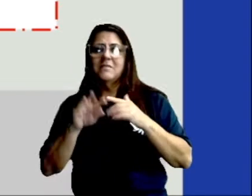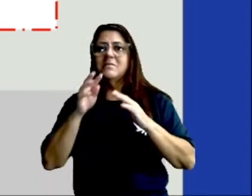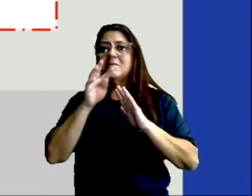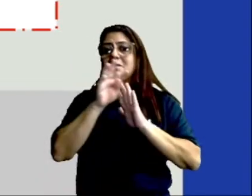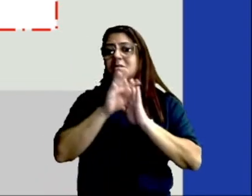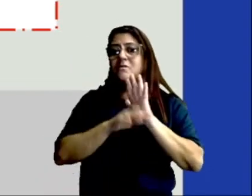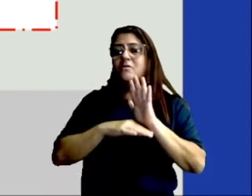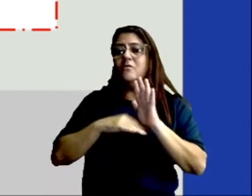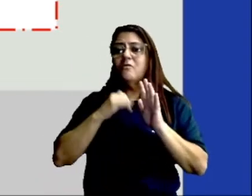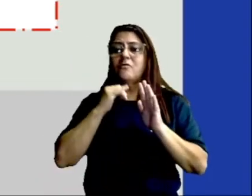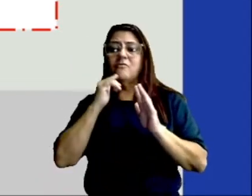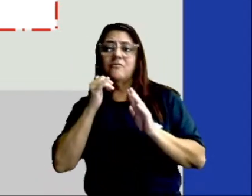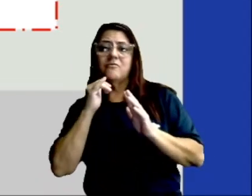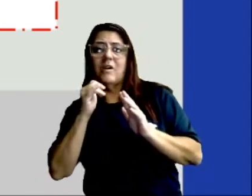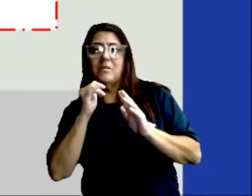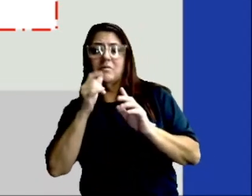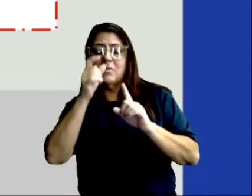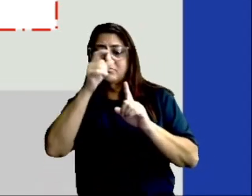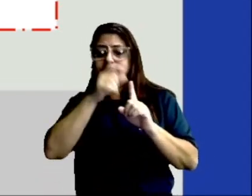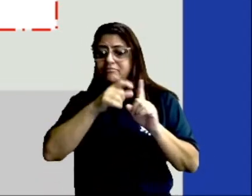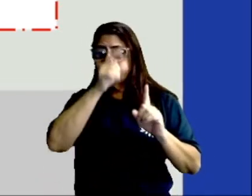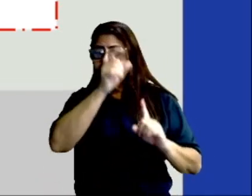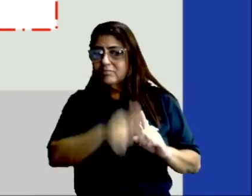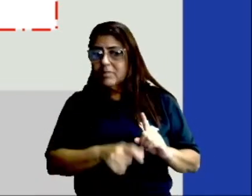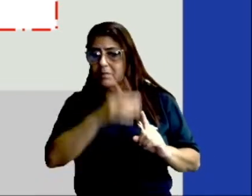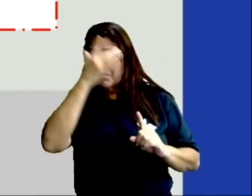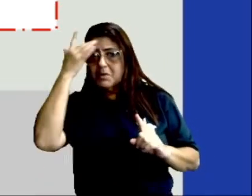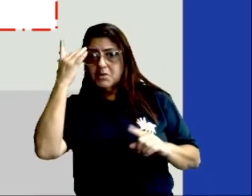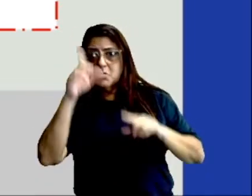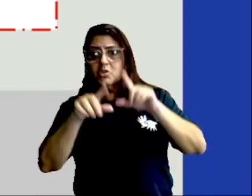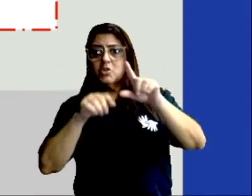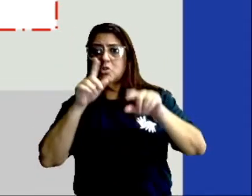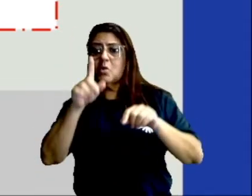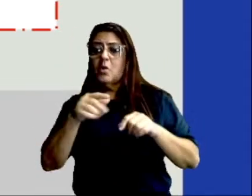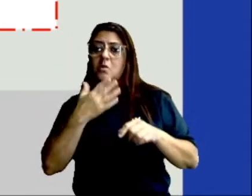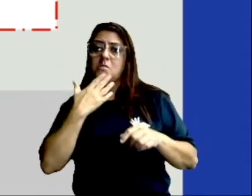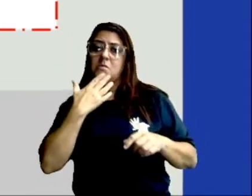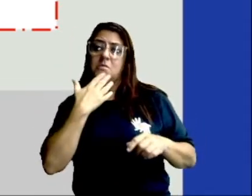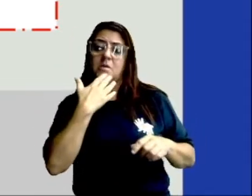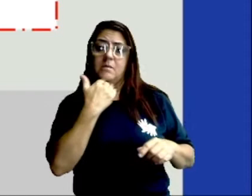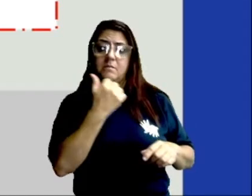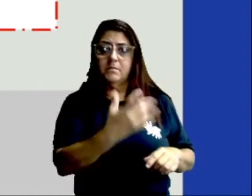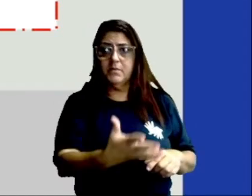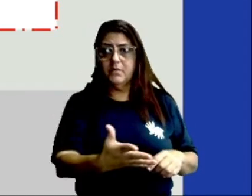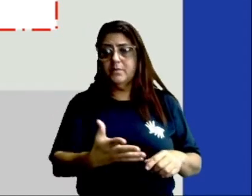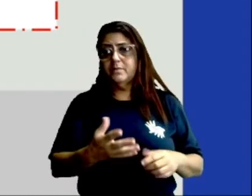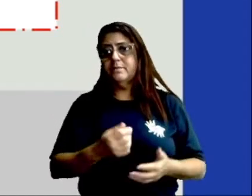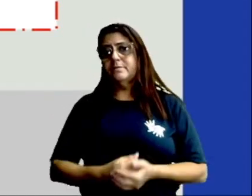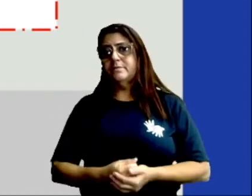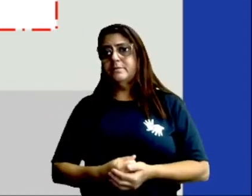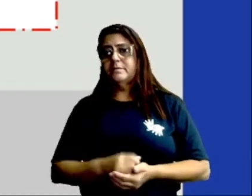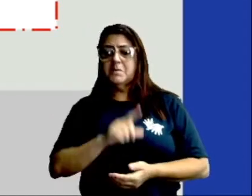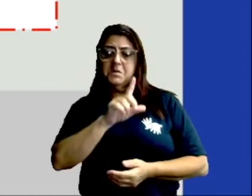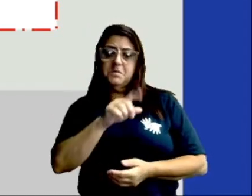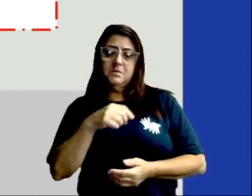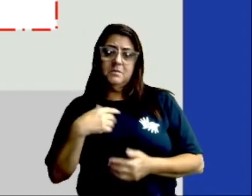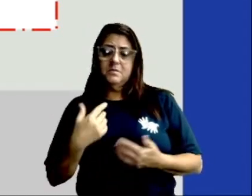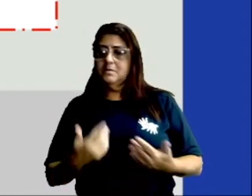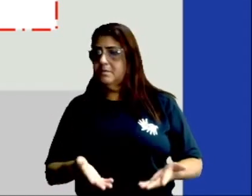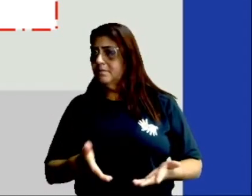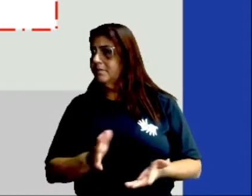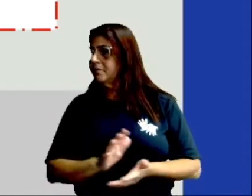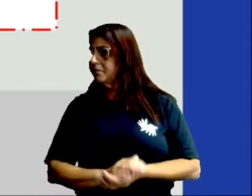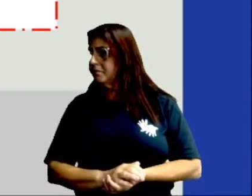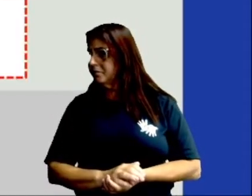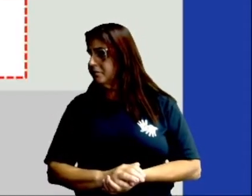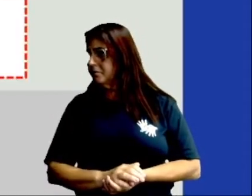fábula, os preguiçosos colhem o que merecem, certo? É uma fábula aí de Esopo. Então vamos